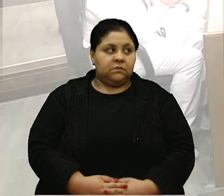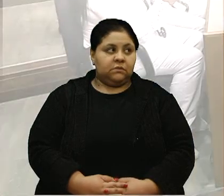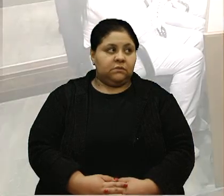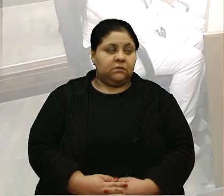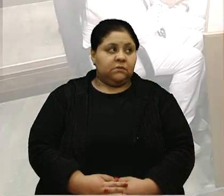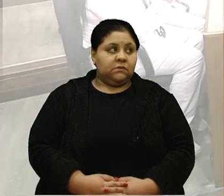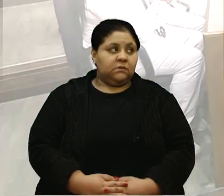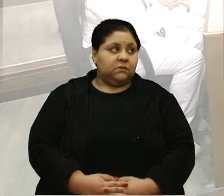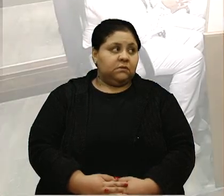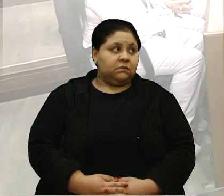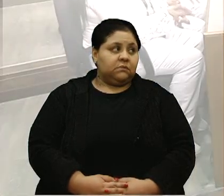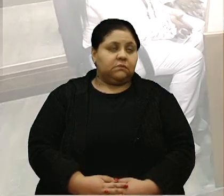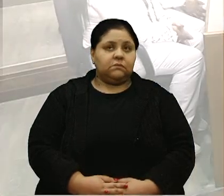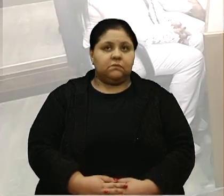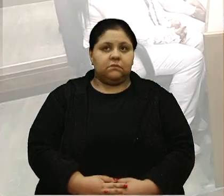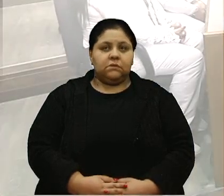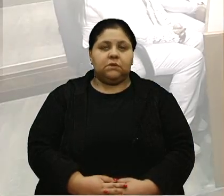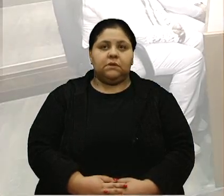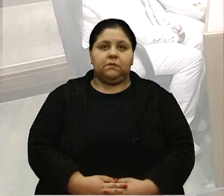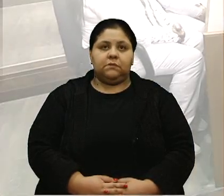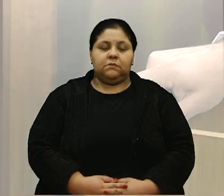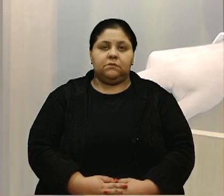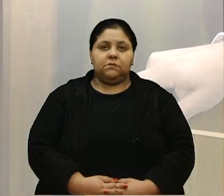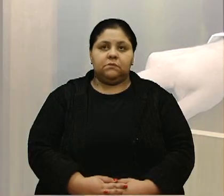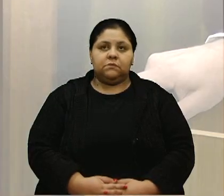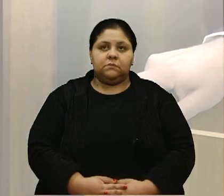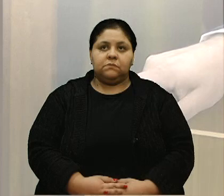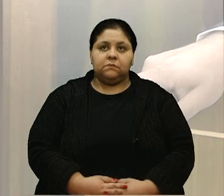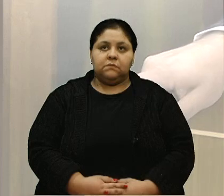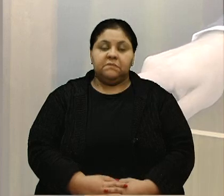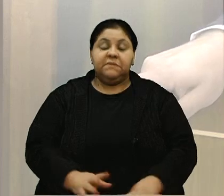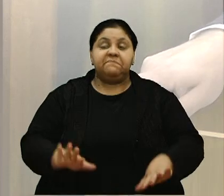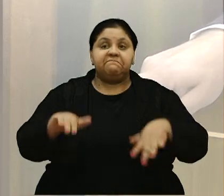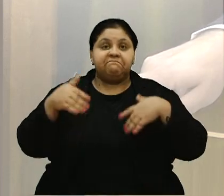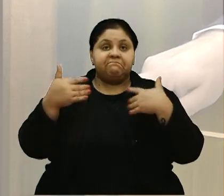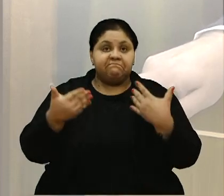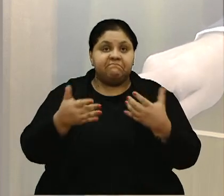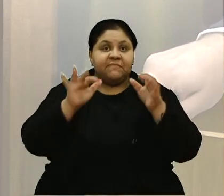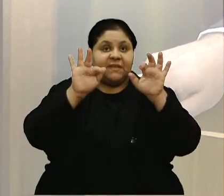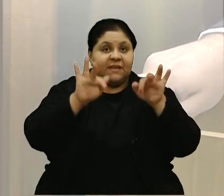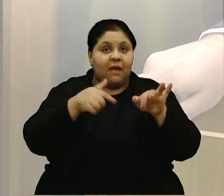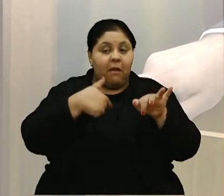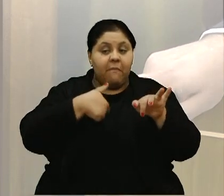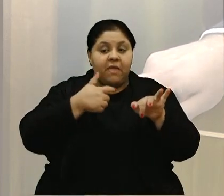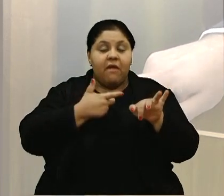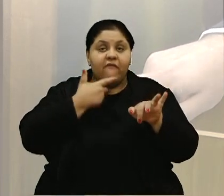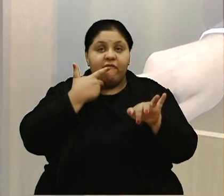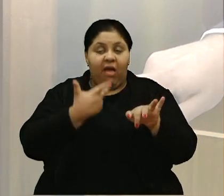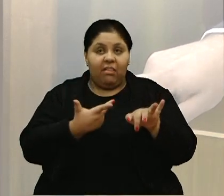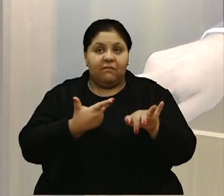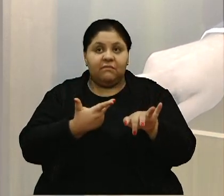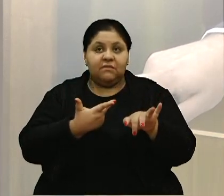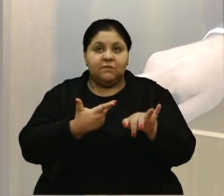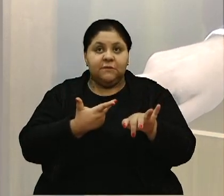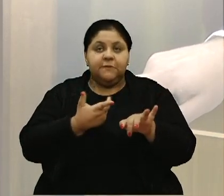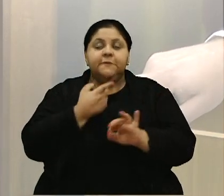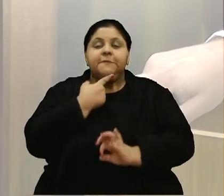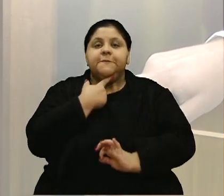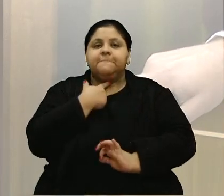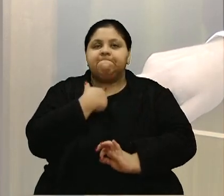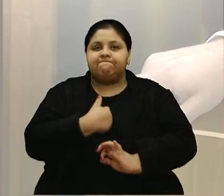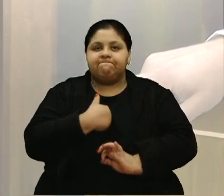O que caboclo? Então, gente, eu encerro a minha fala com um desejo